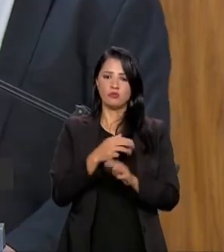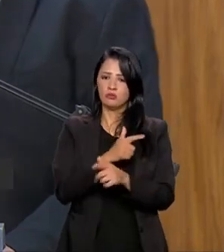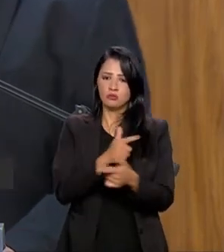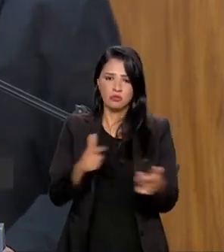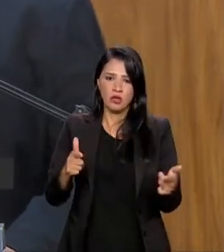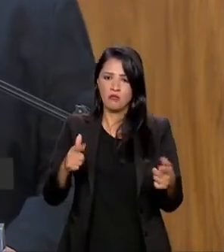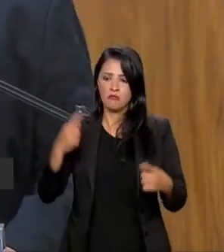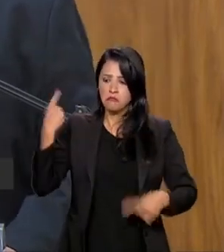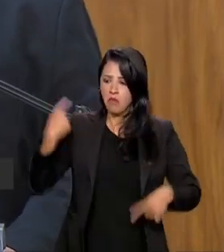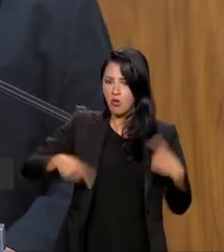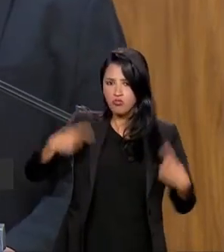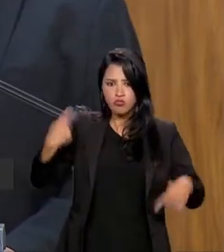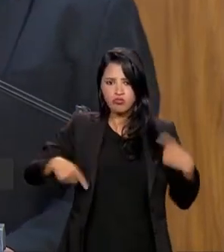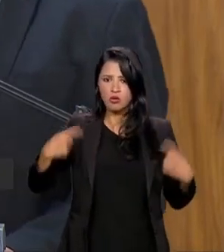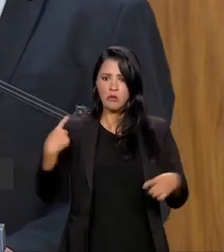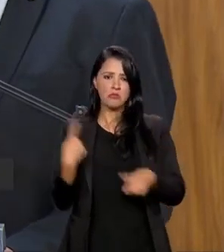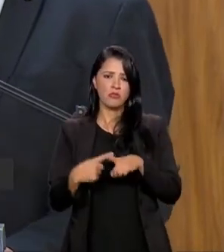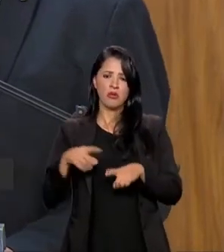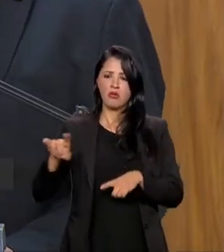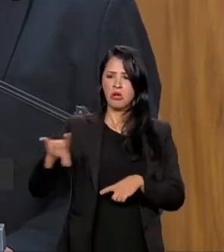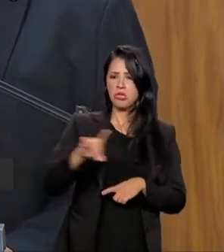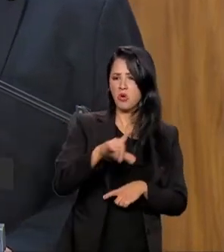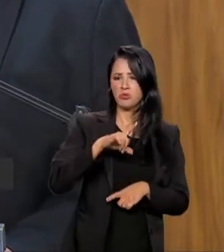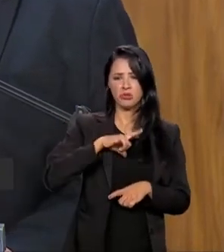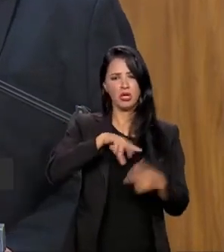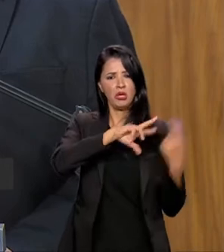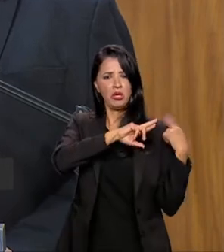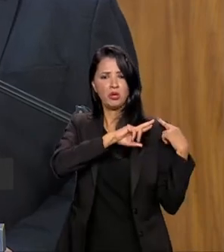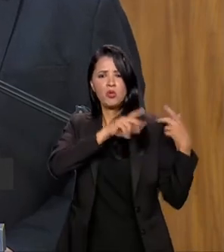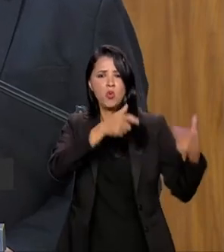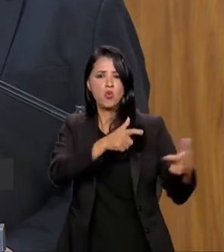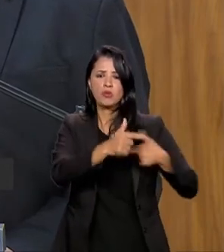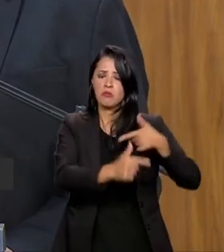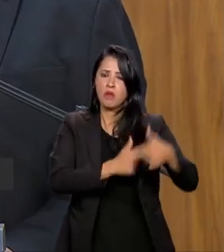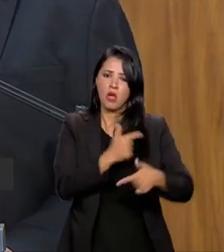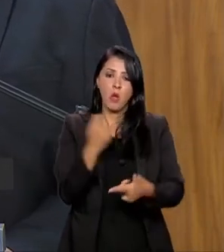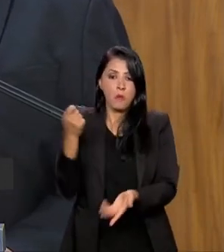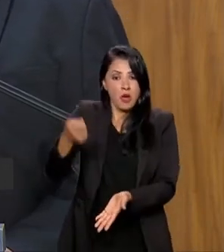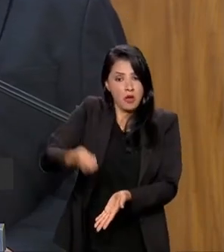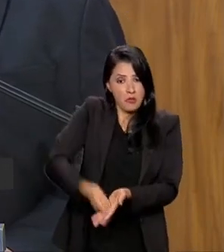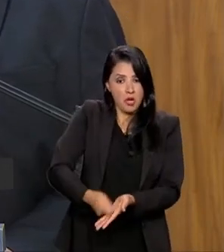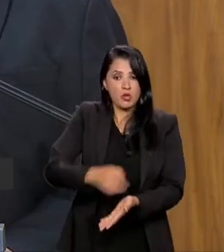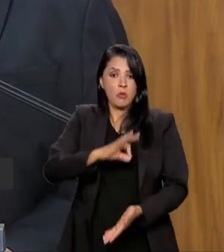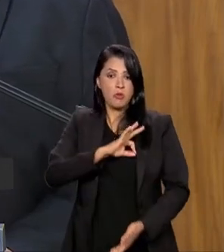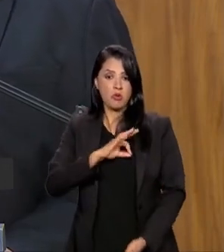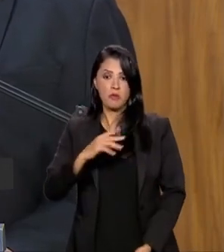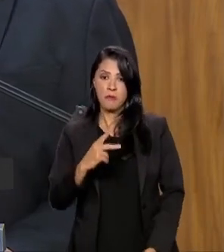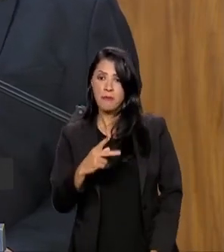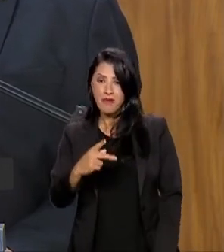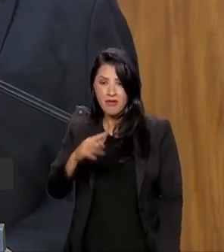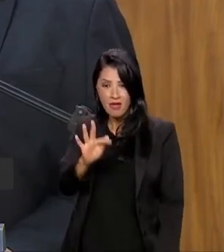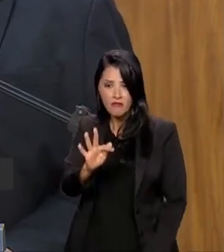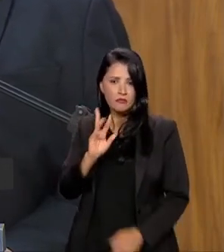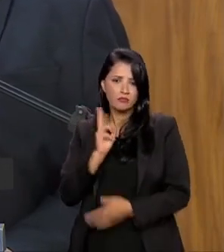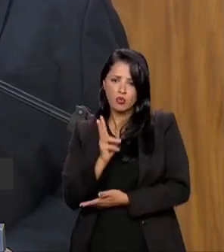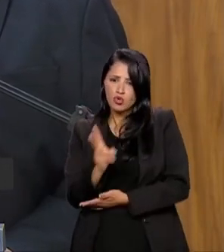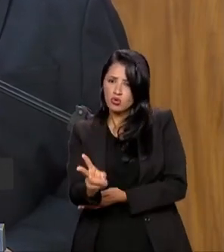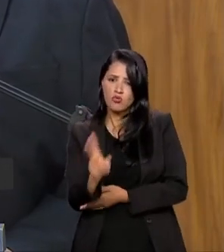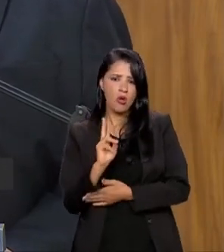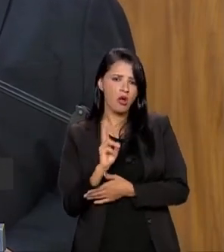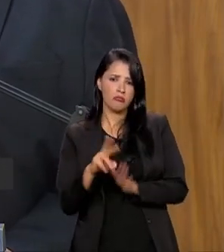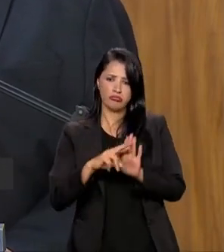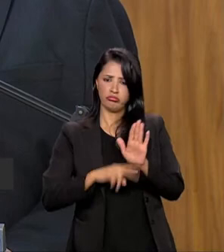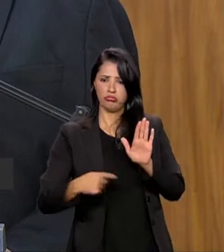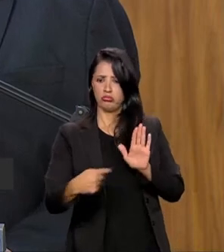essa polêmica, porque cada um tem o seu quadro, a sua carreira. A remuneração da Polícia Federal vai continuar nos termos legalmente